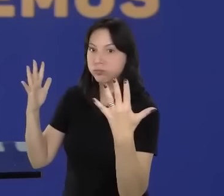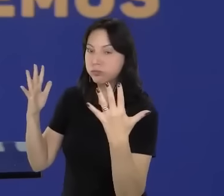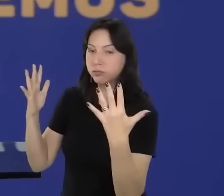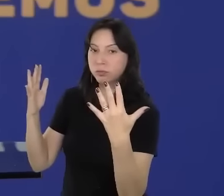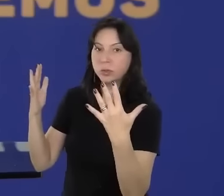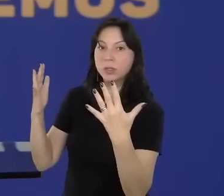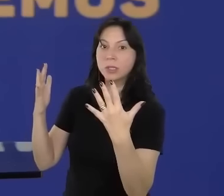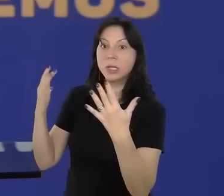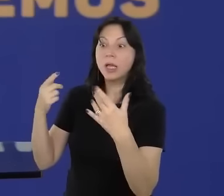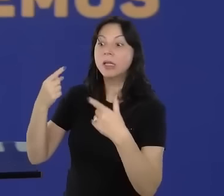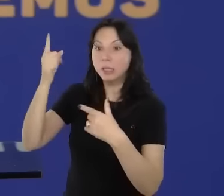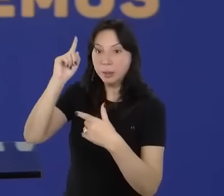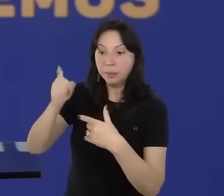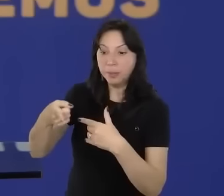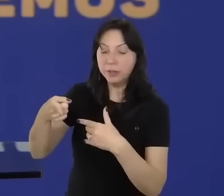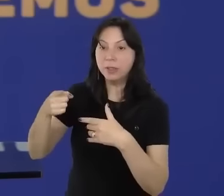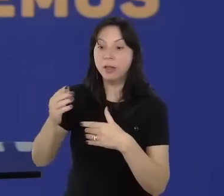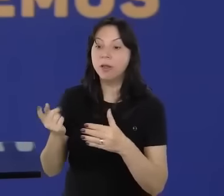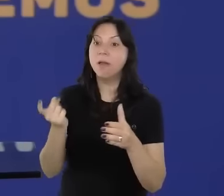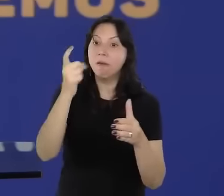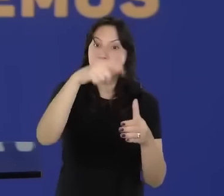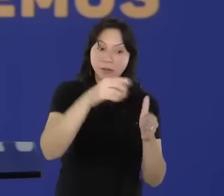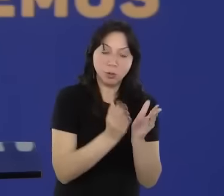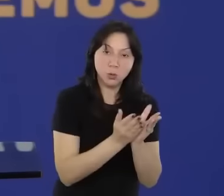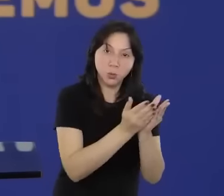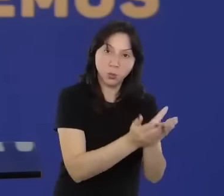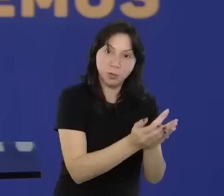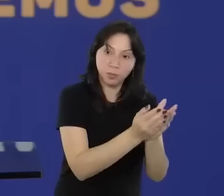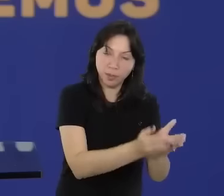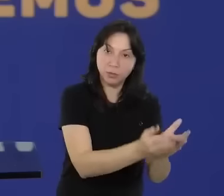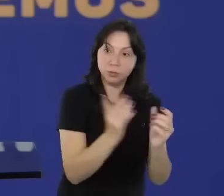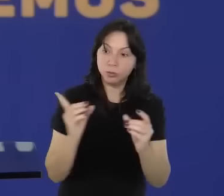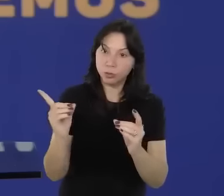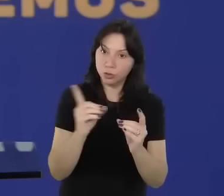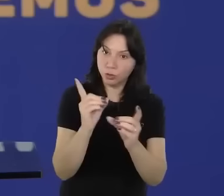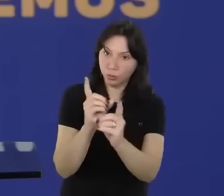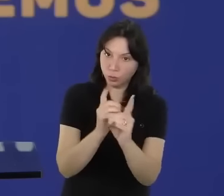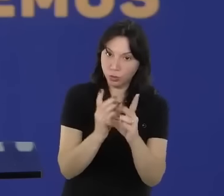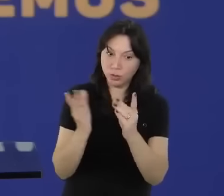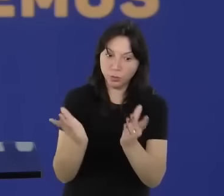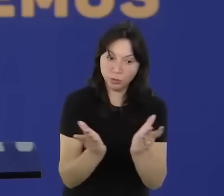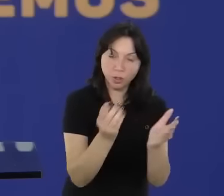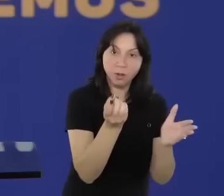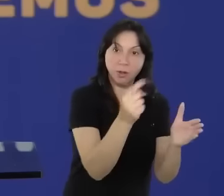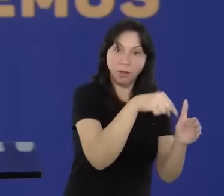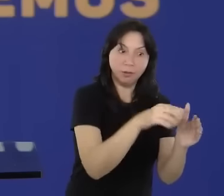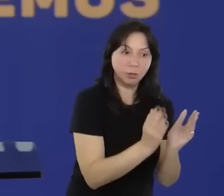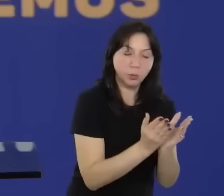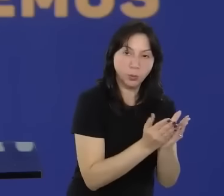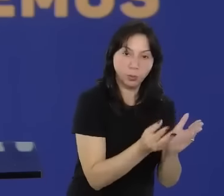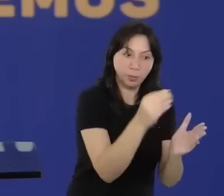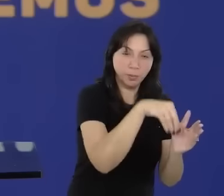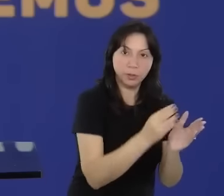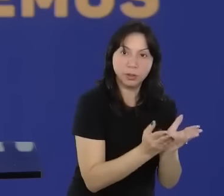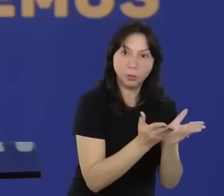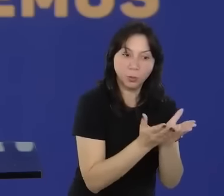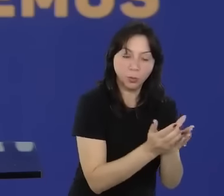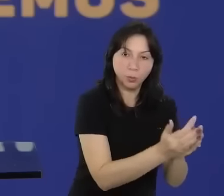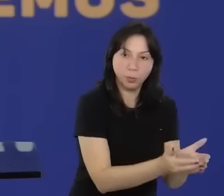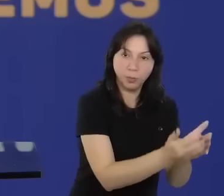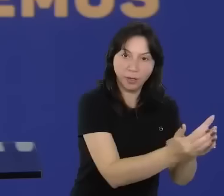barco e ir pro outro lado lado de Cafarnaum enquanto ele sozinho